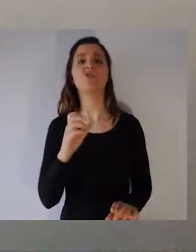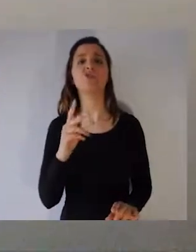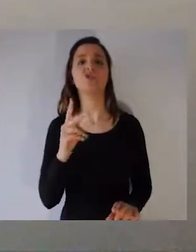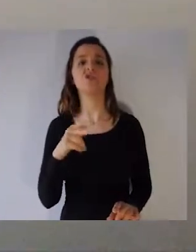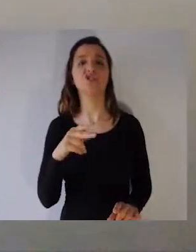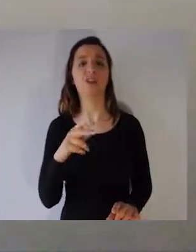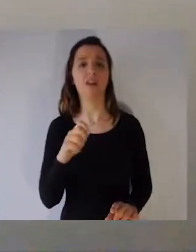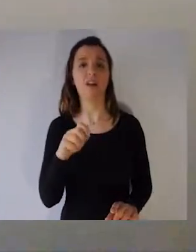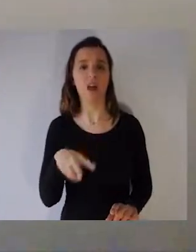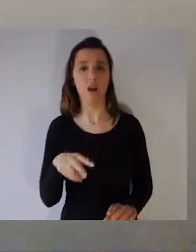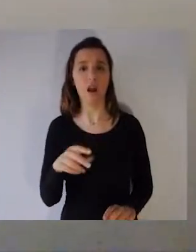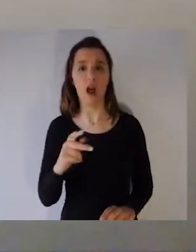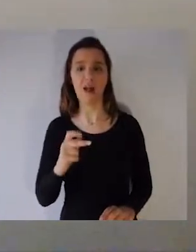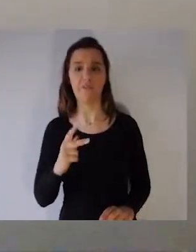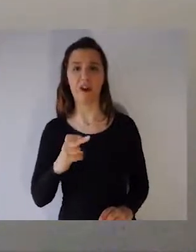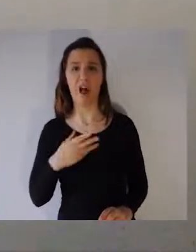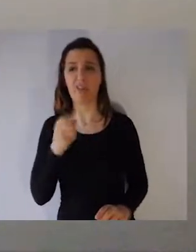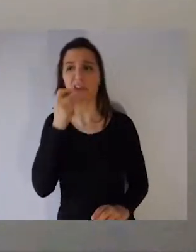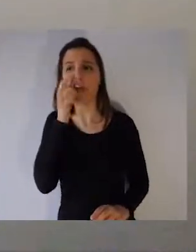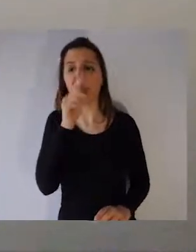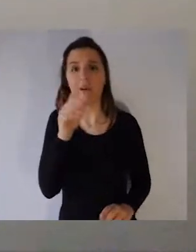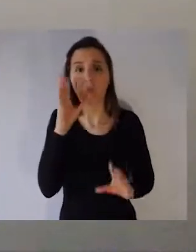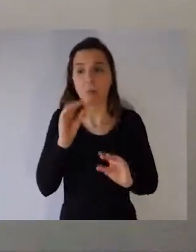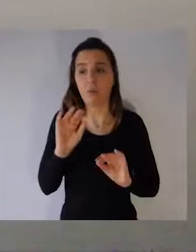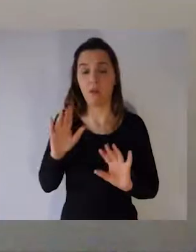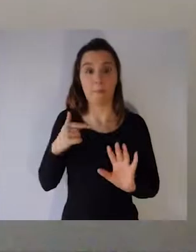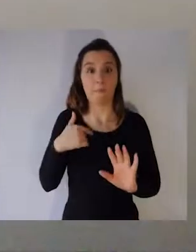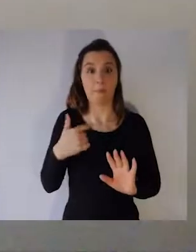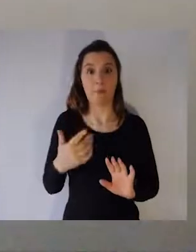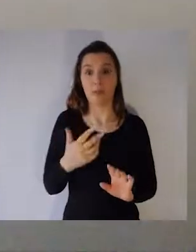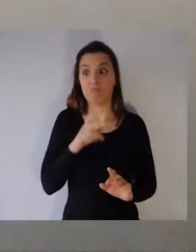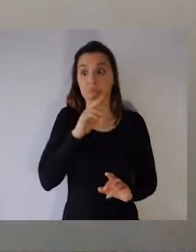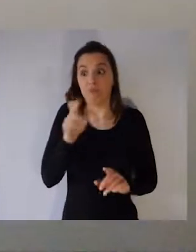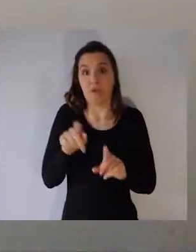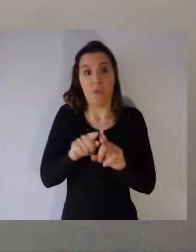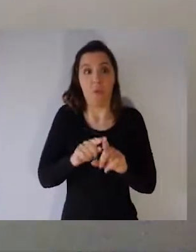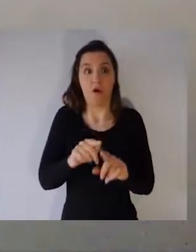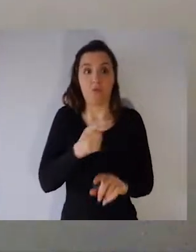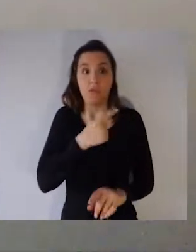Alvarado, respondi-lhe com a pronúncia das